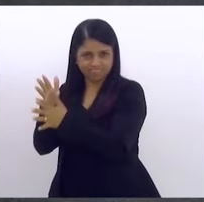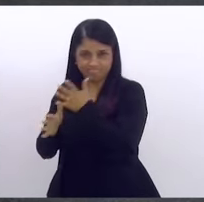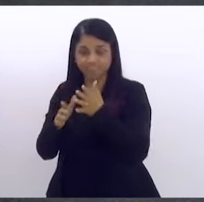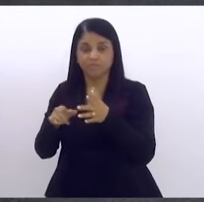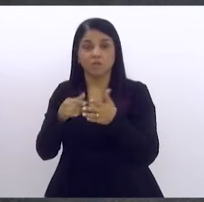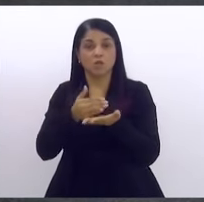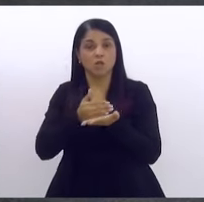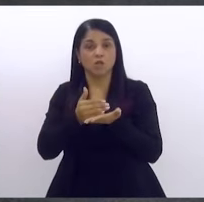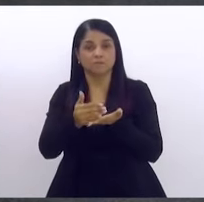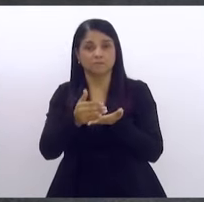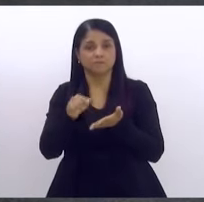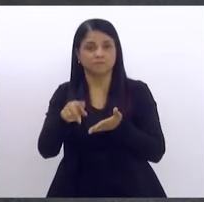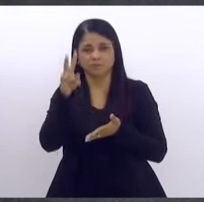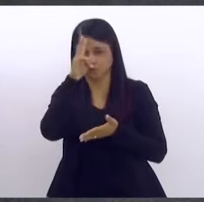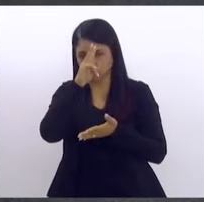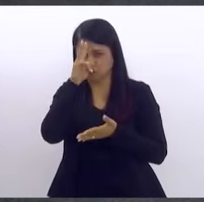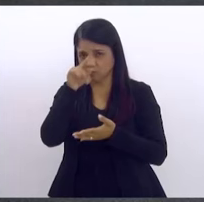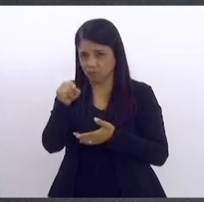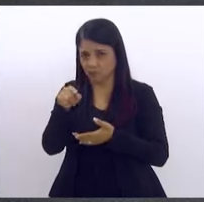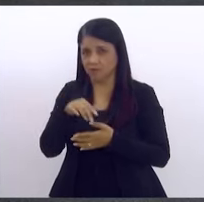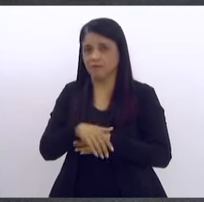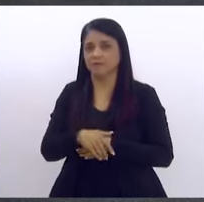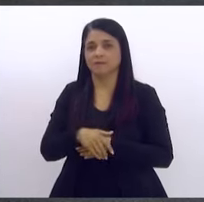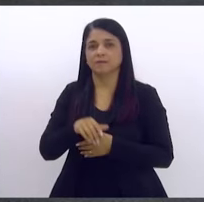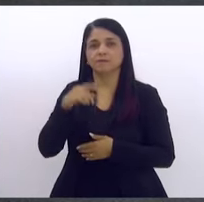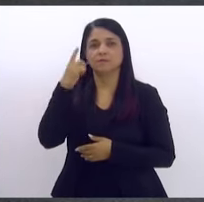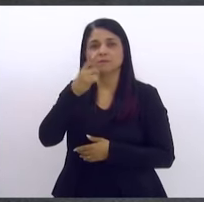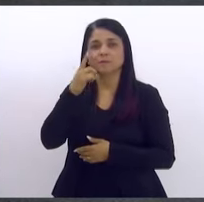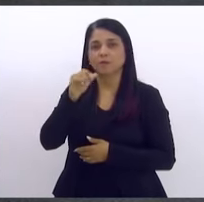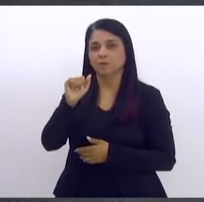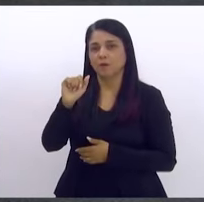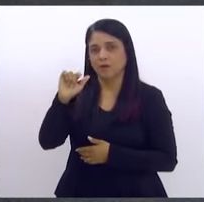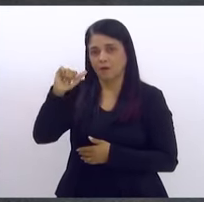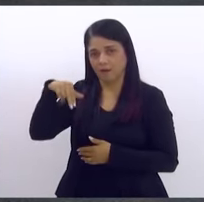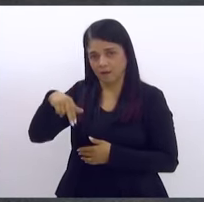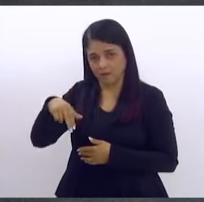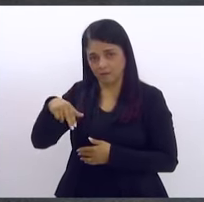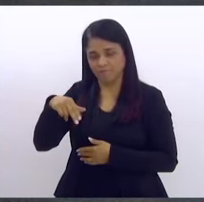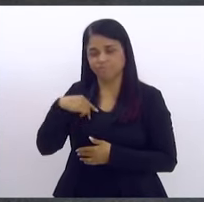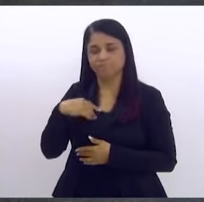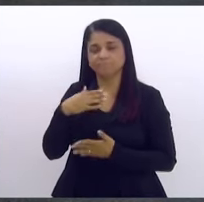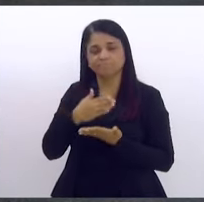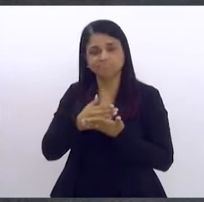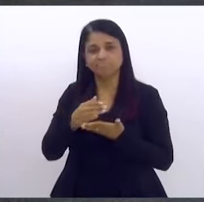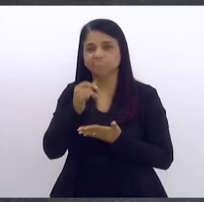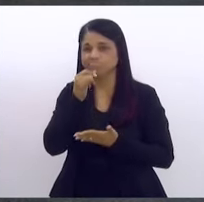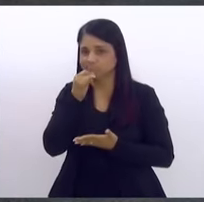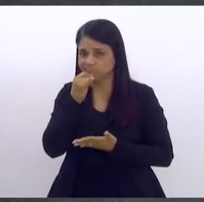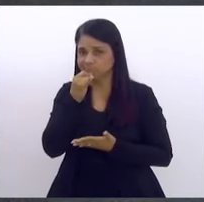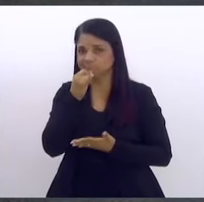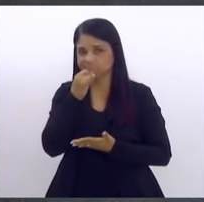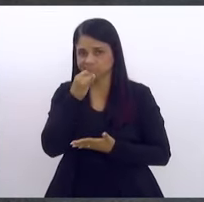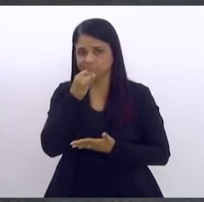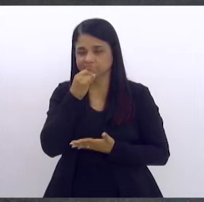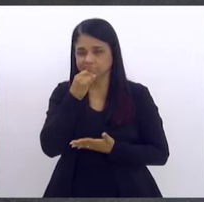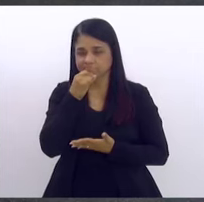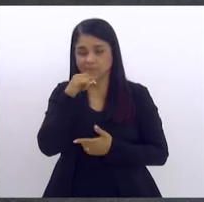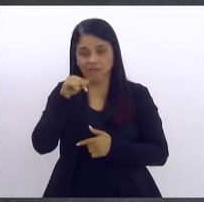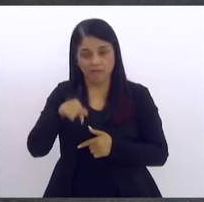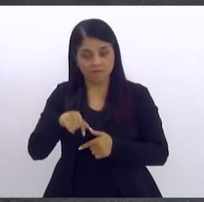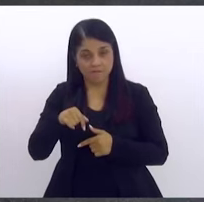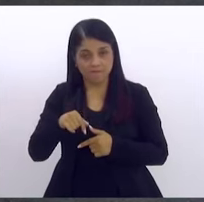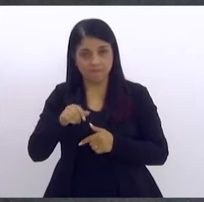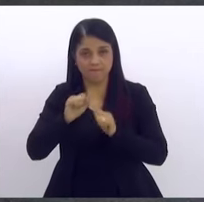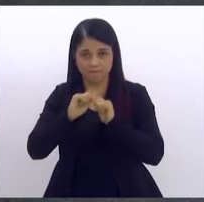início dessa história, deputado Alan Lopes, foi um início muito triste, porque esta